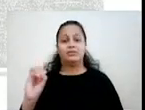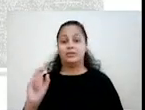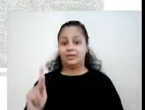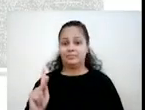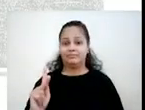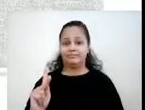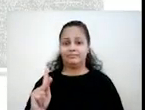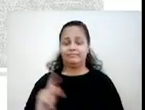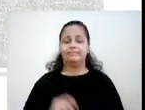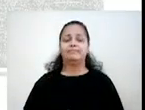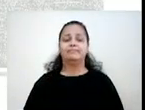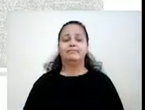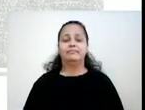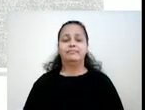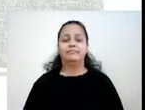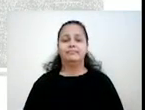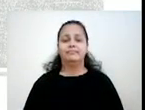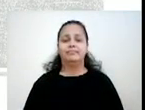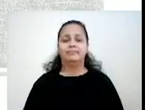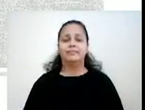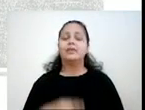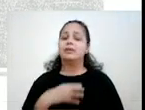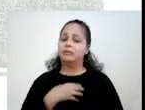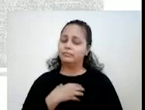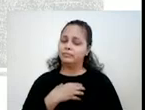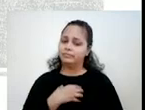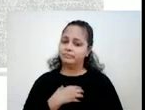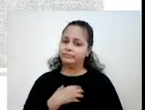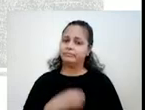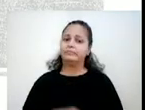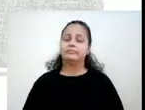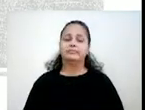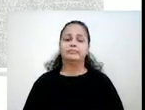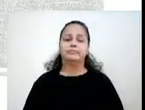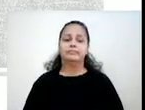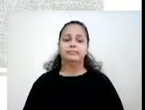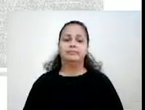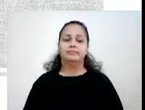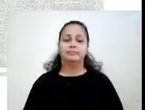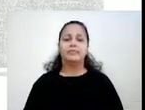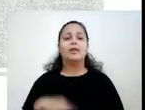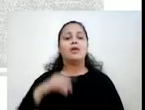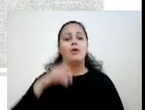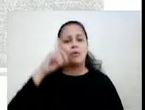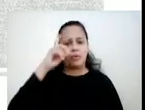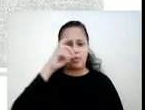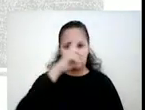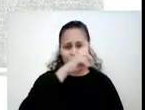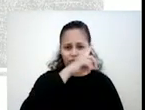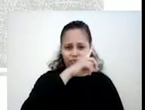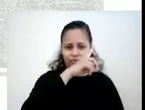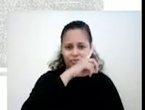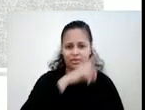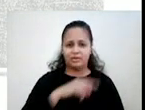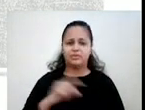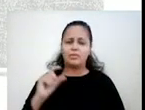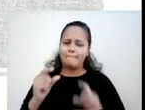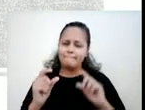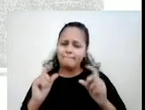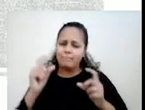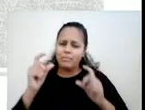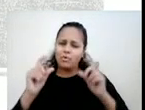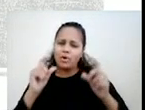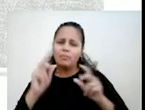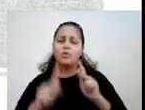ok? Mesmo assim, pessoal, então, com essas dificuldades, pouco a pouco o